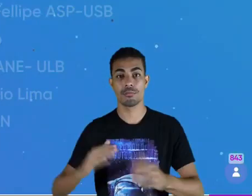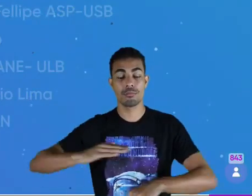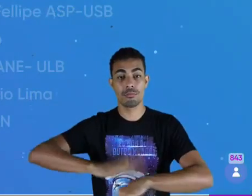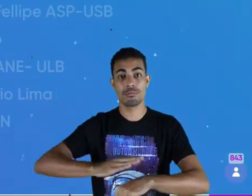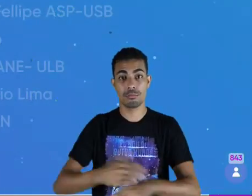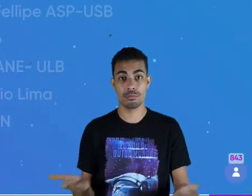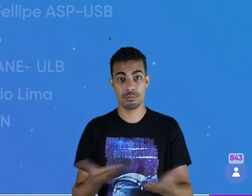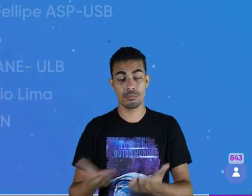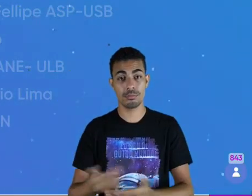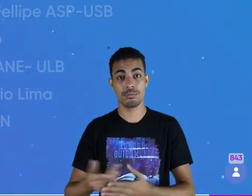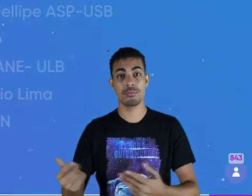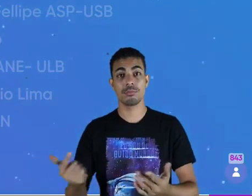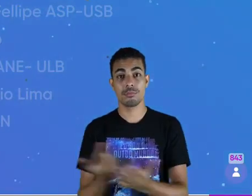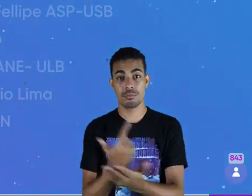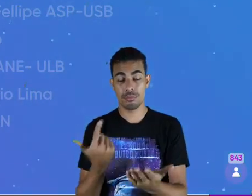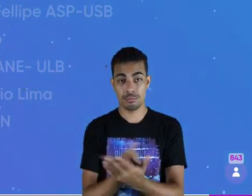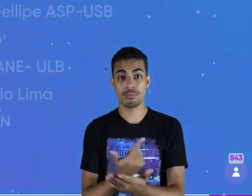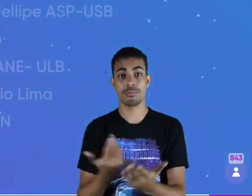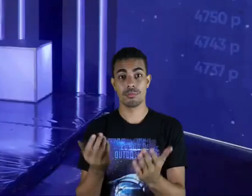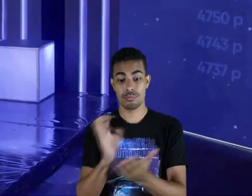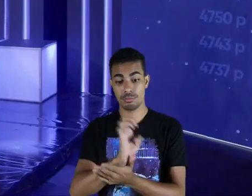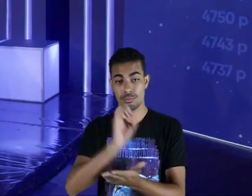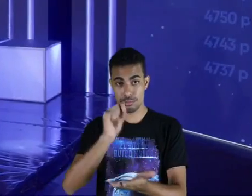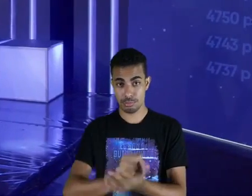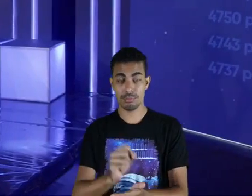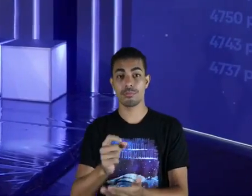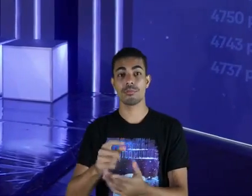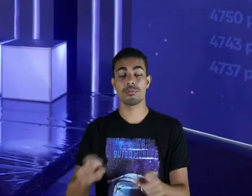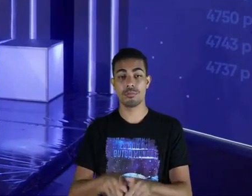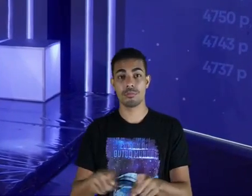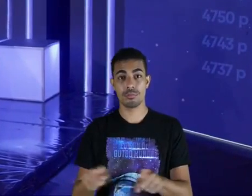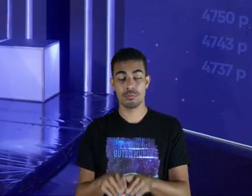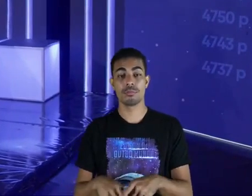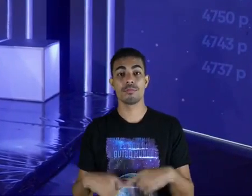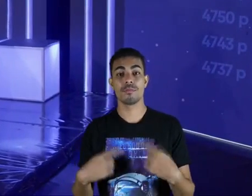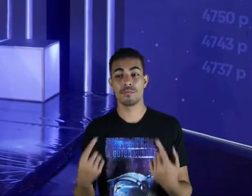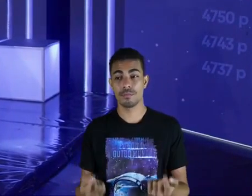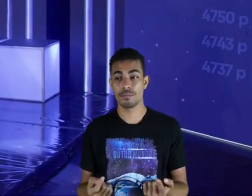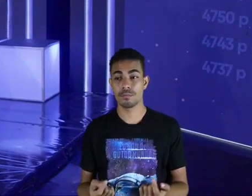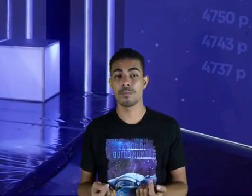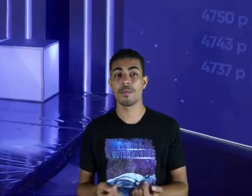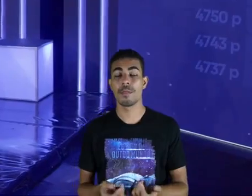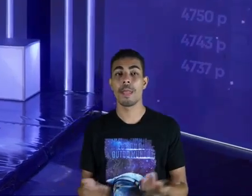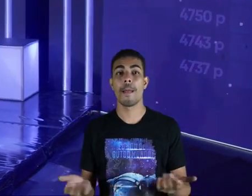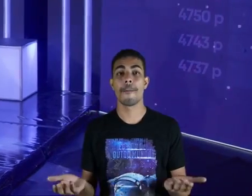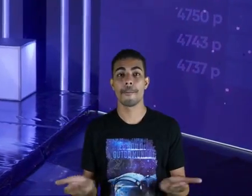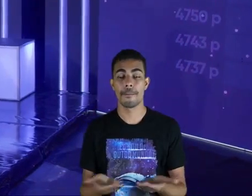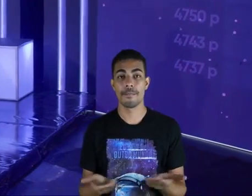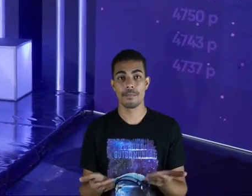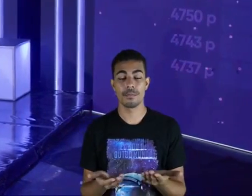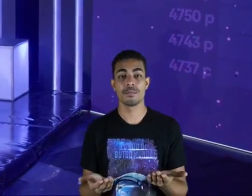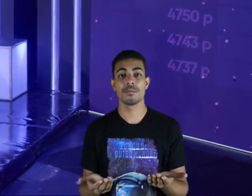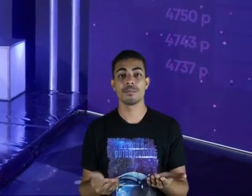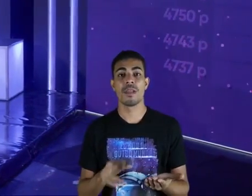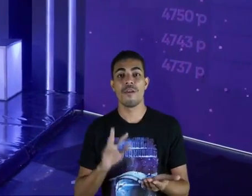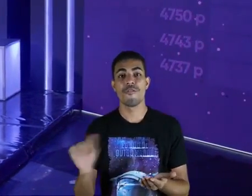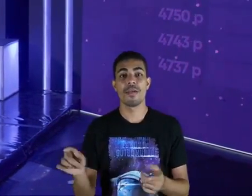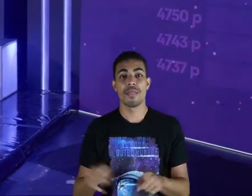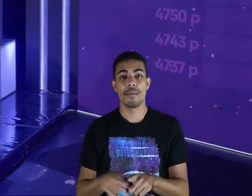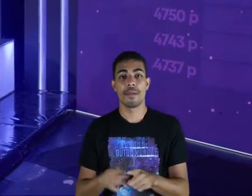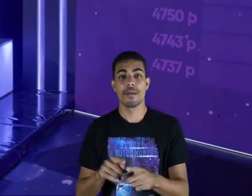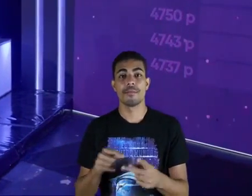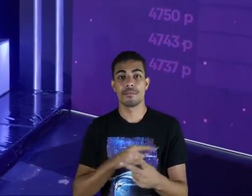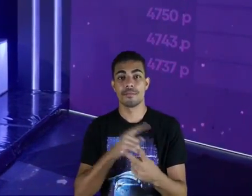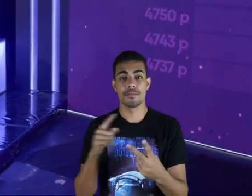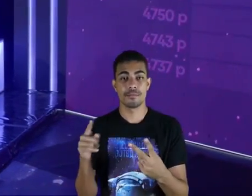assinatura da lição da Escola Sabatina e também, ok? E além disso também receberá